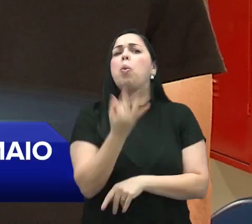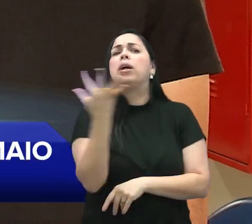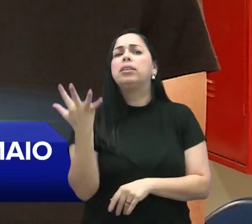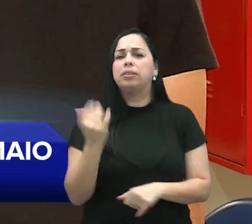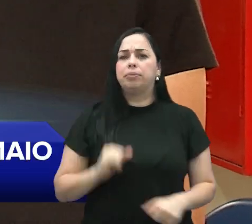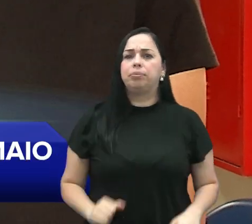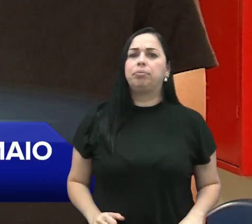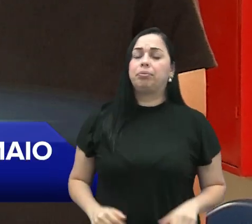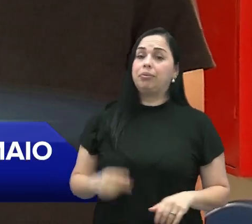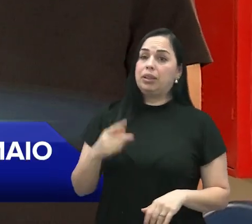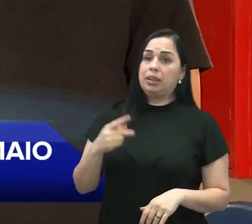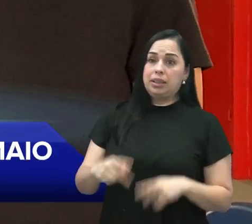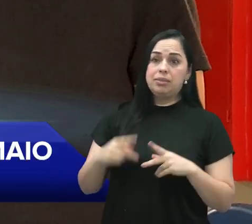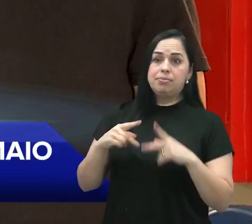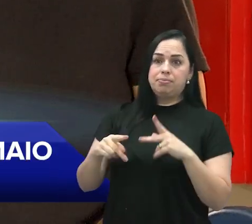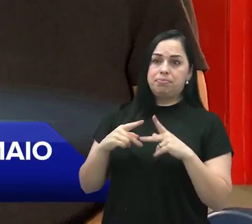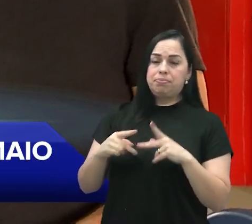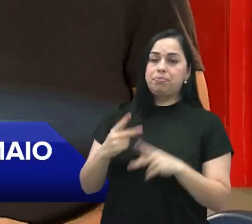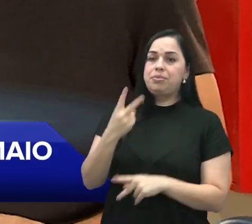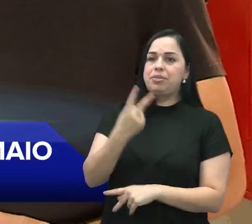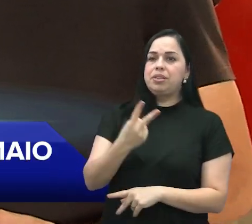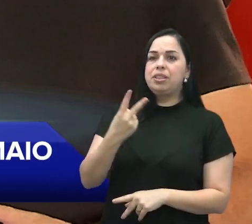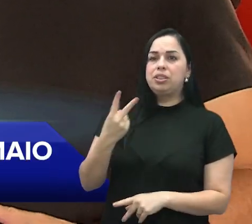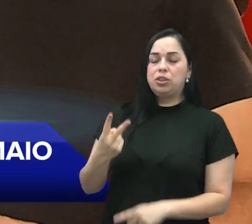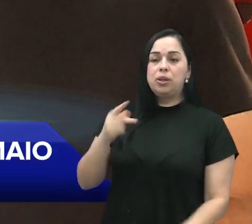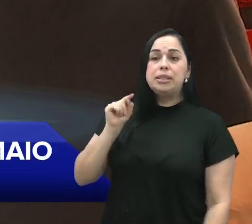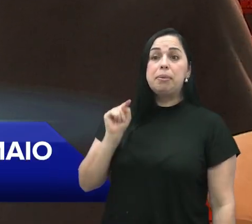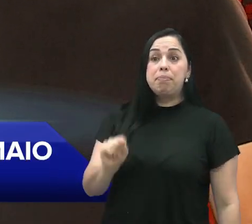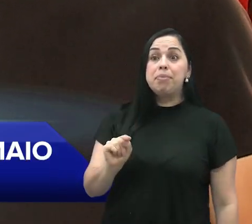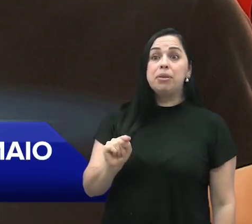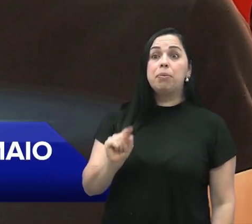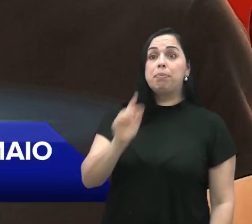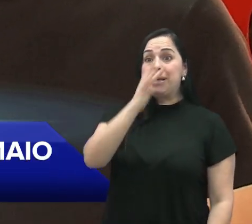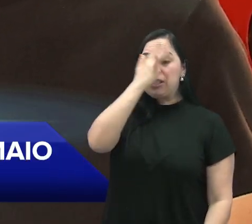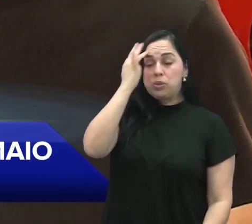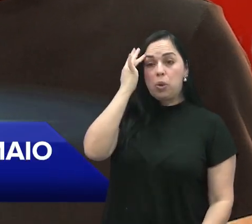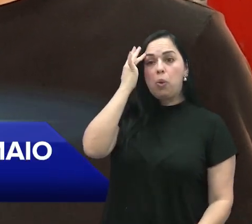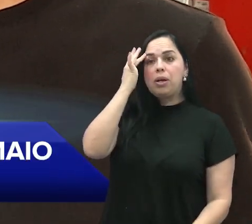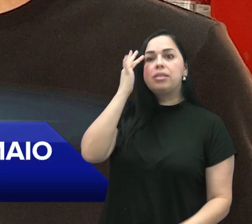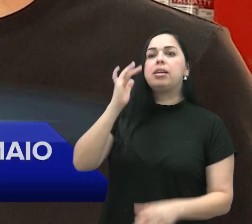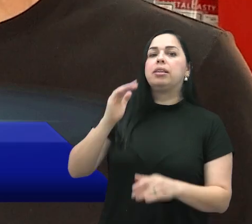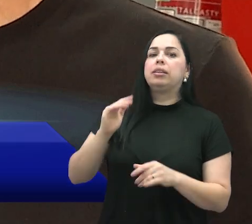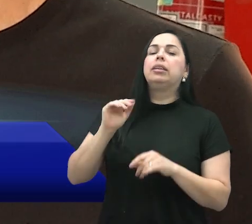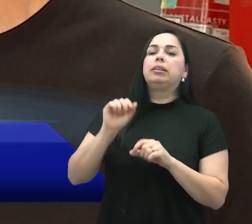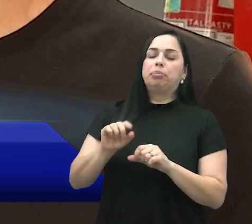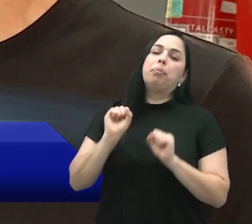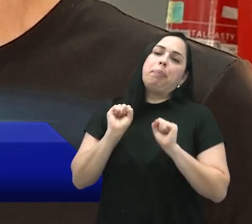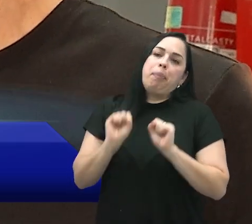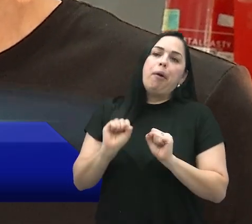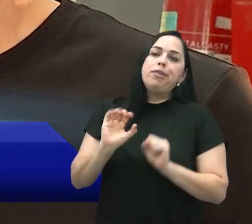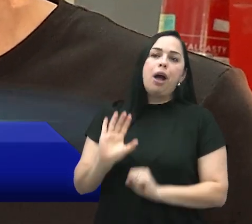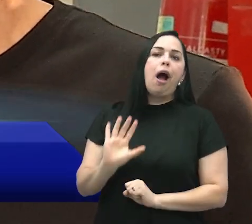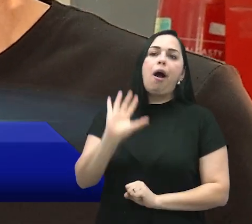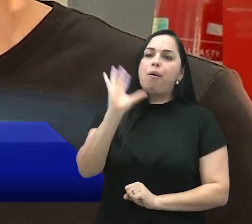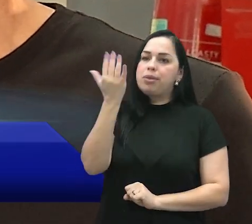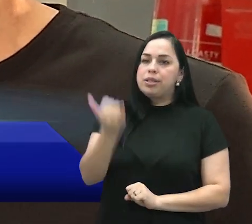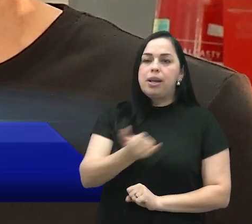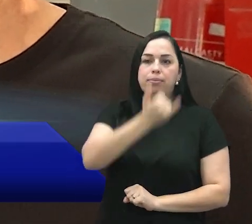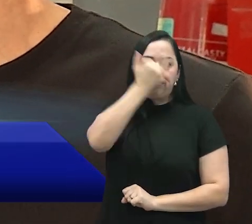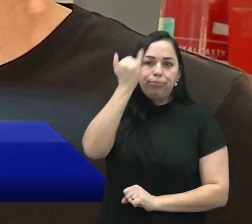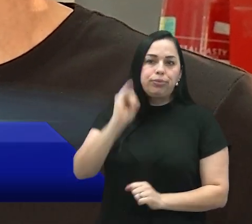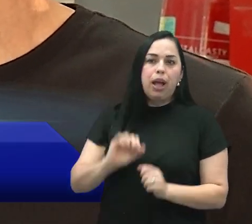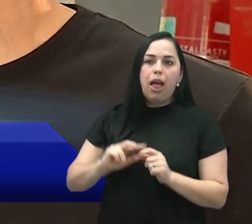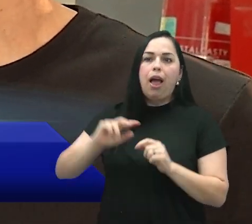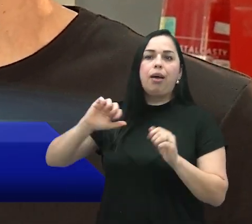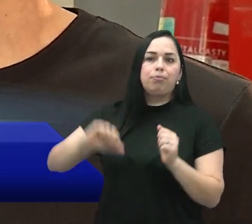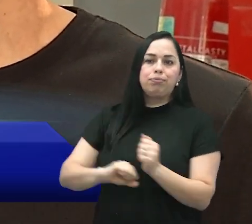desse número? Sim, aqui em São José, aproximadamente 22.000 eleitores estão passíveis de ter o seu título de eleitor